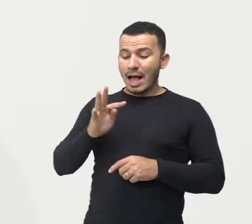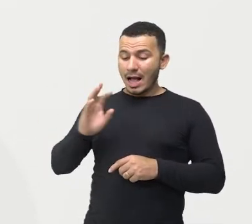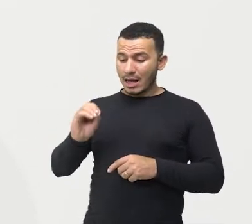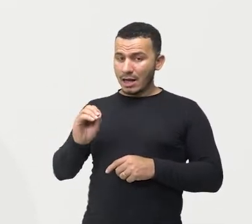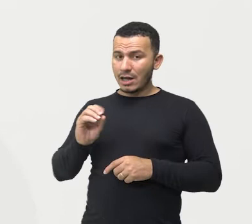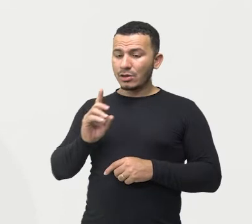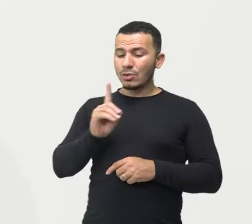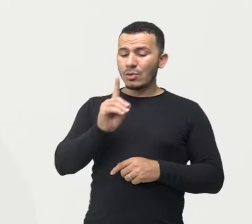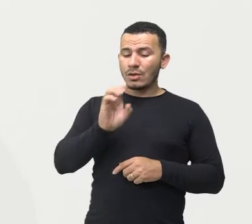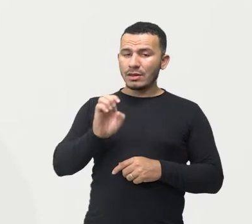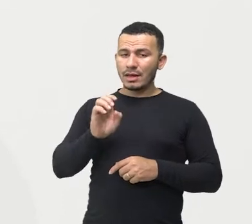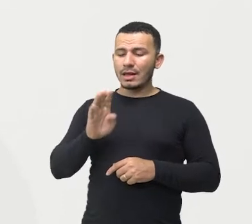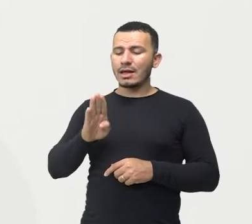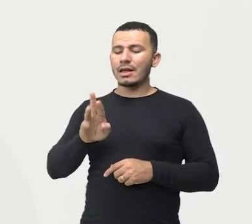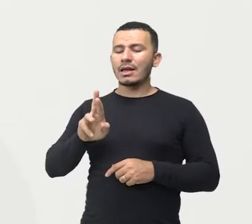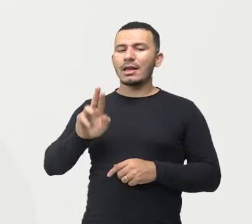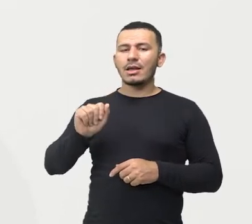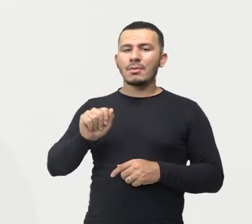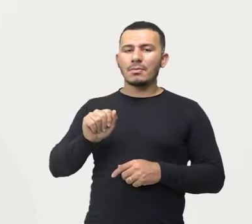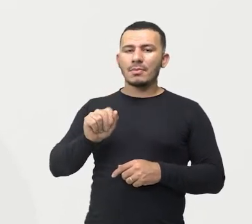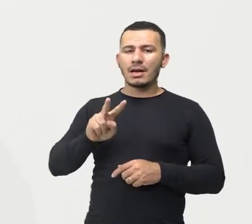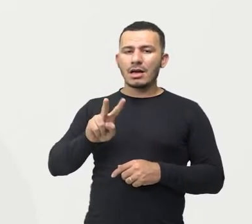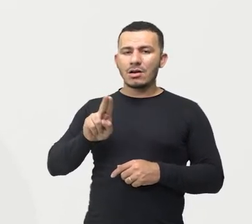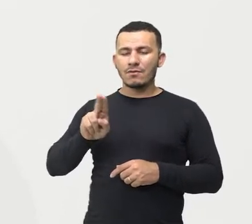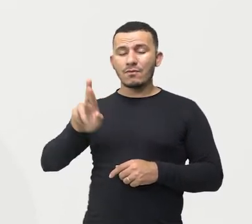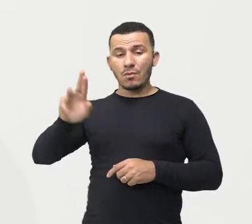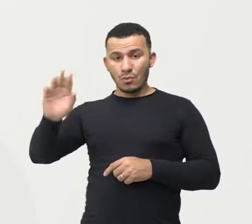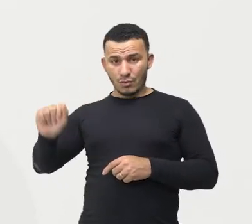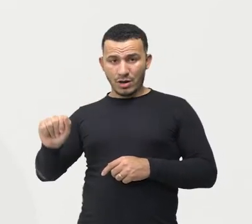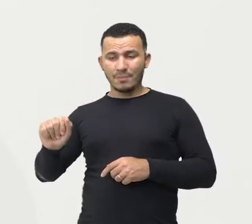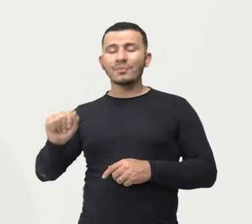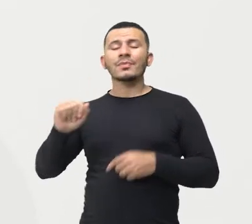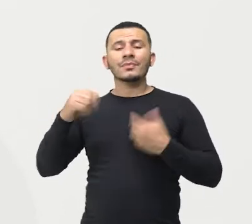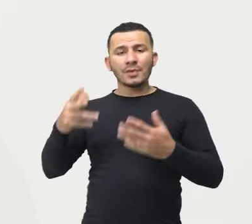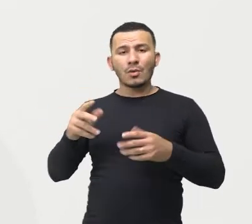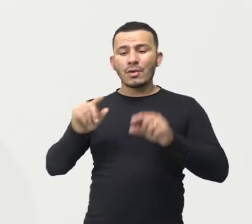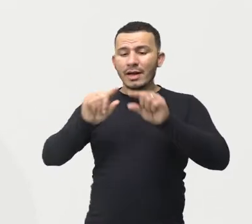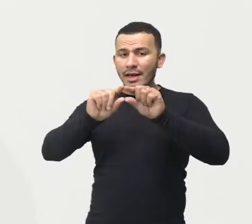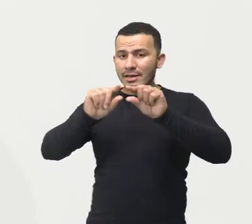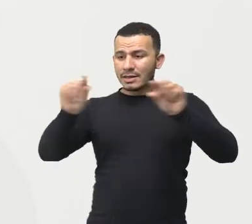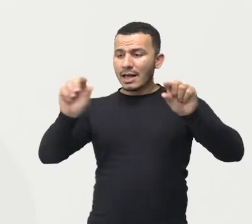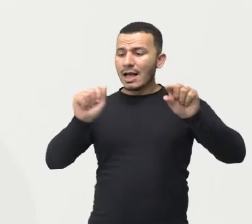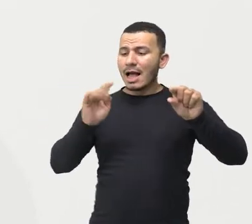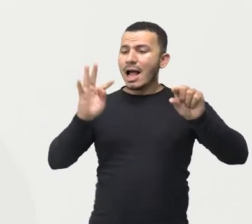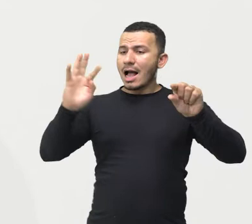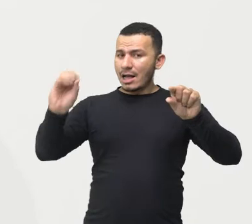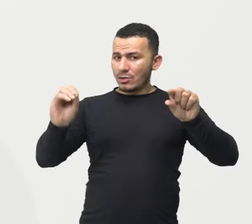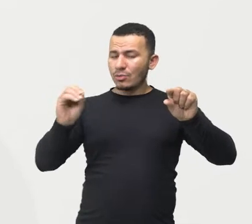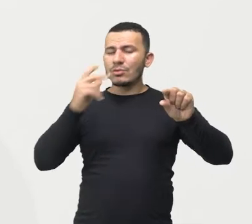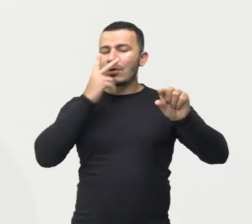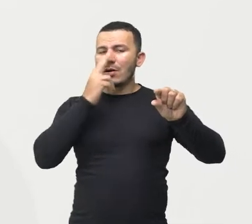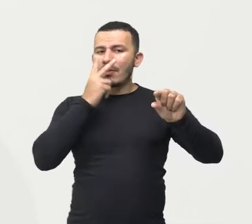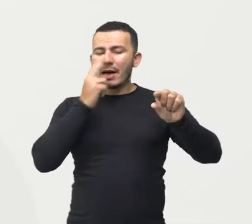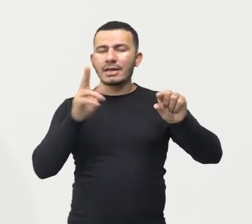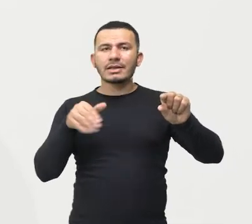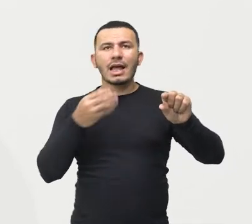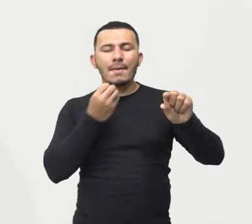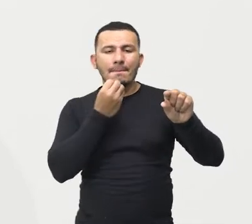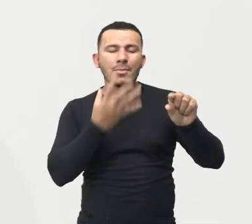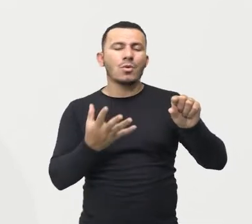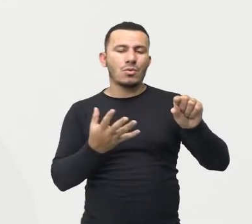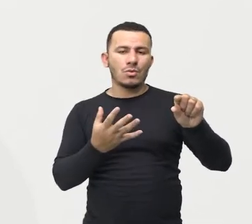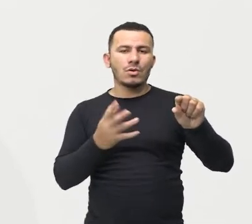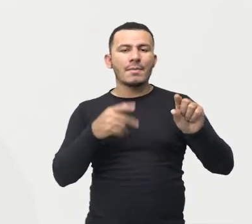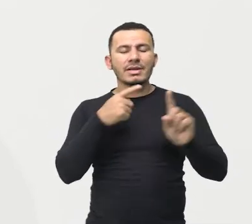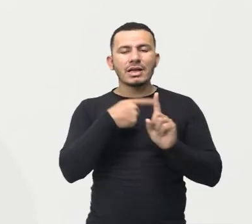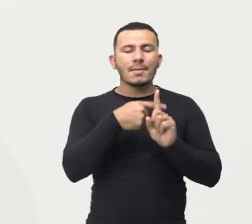já marca algo pessoal dele. Ele está colocando esse ato como um ato bom, ele traz uma